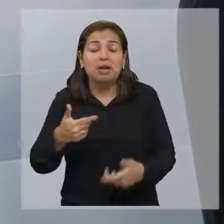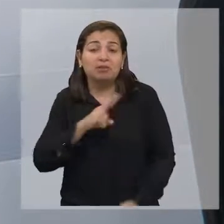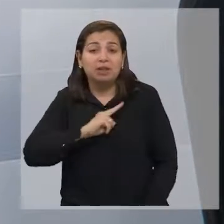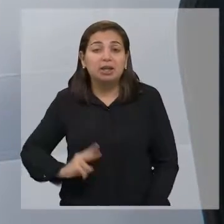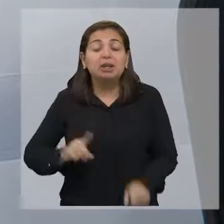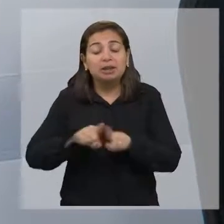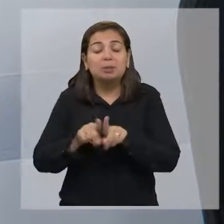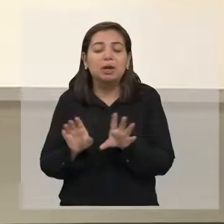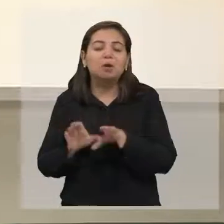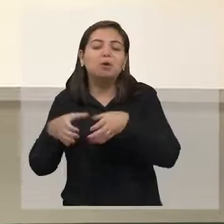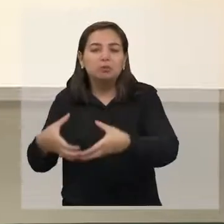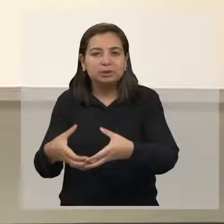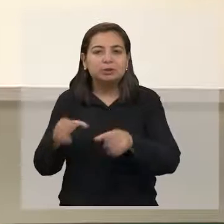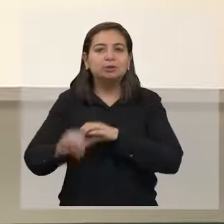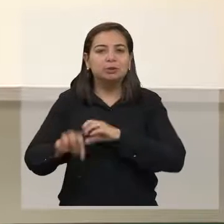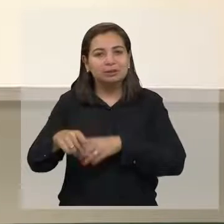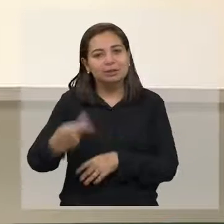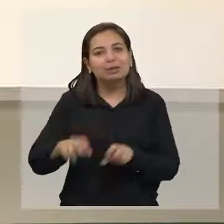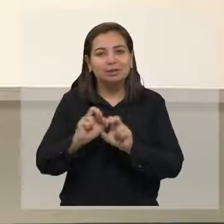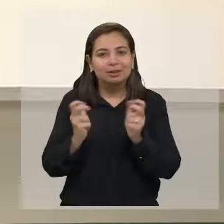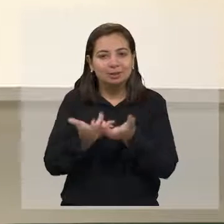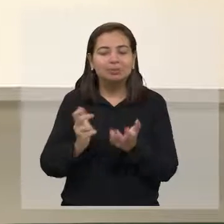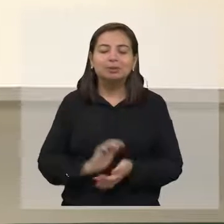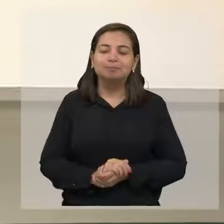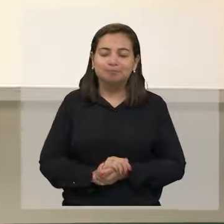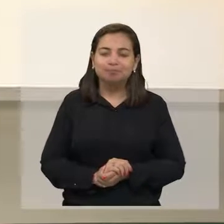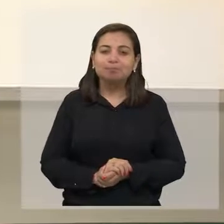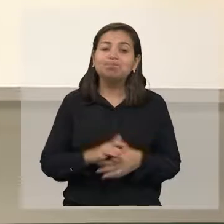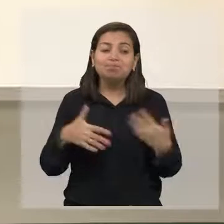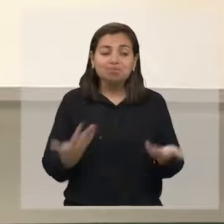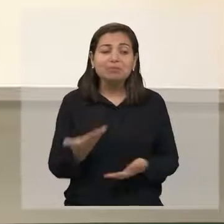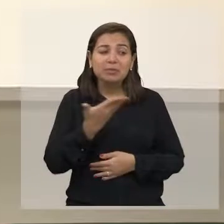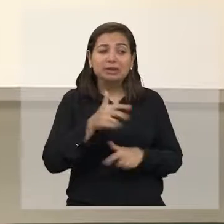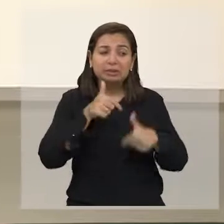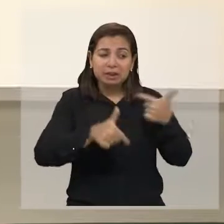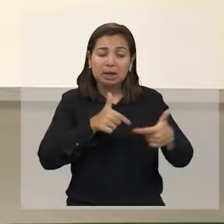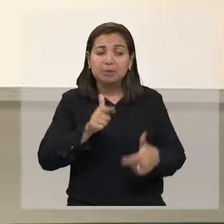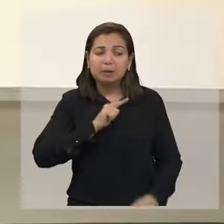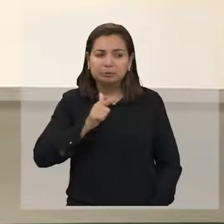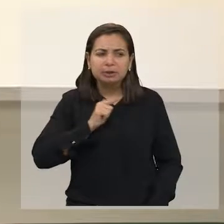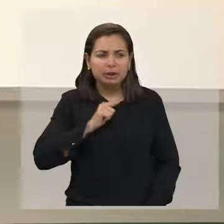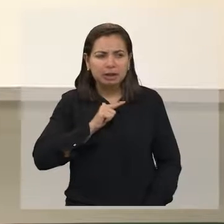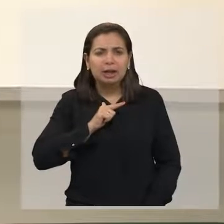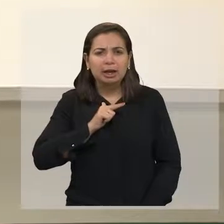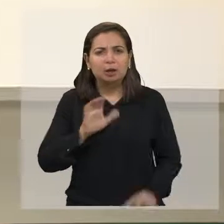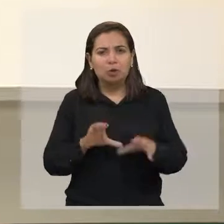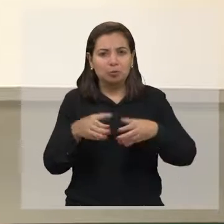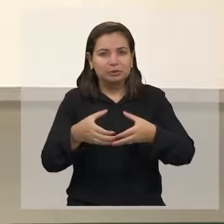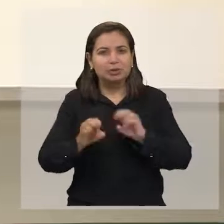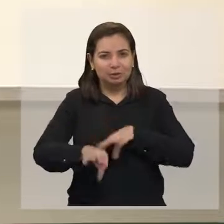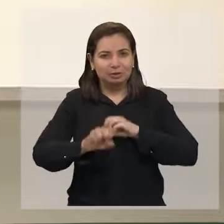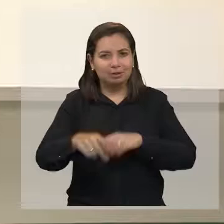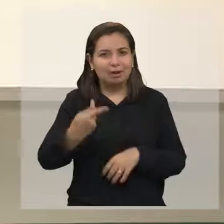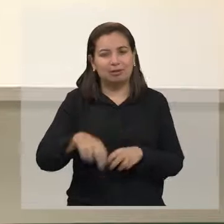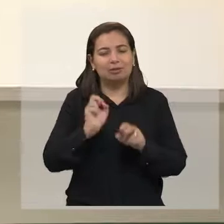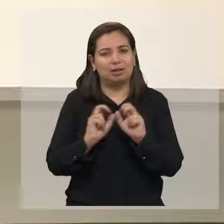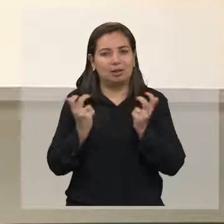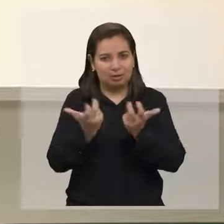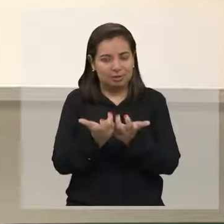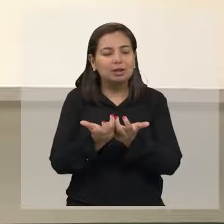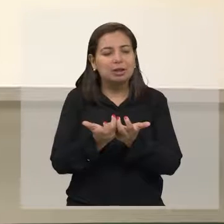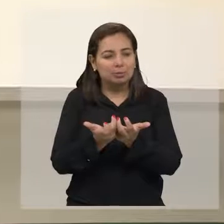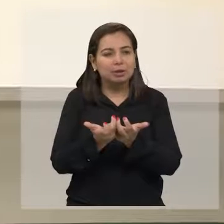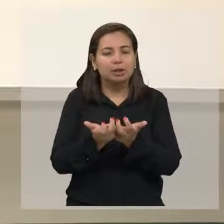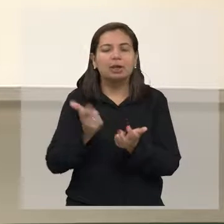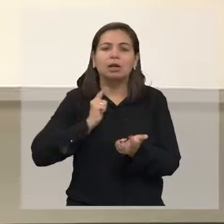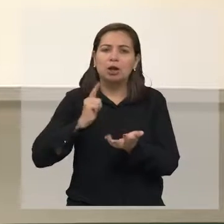Câmara Municipal. Inicialmente, sobre o trabalho que o senhor tem exercido na Comissão de Educação da Câmara, com os